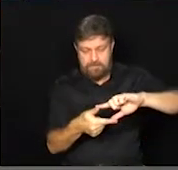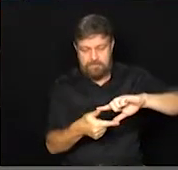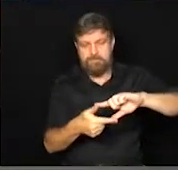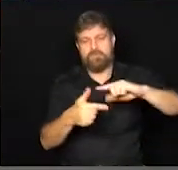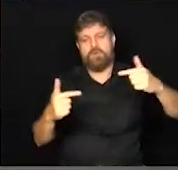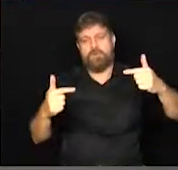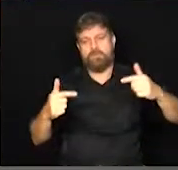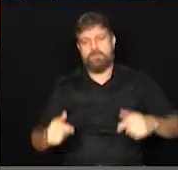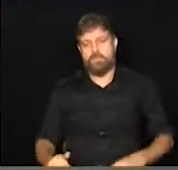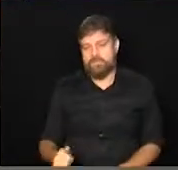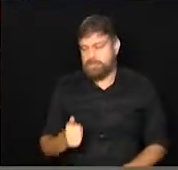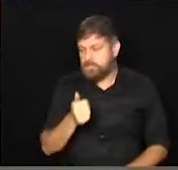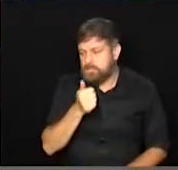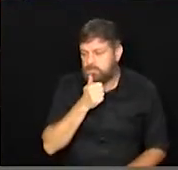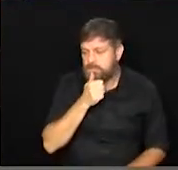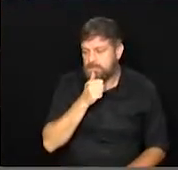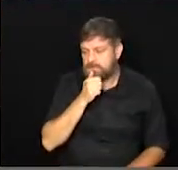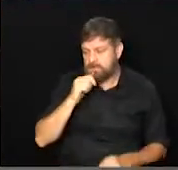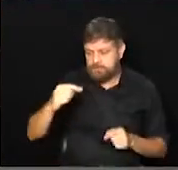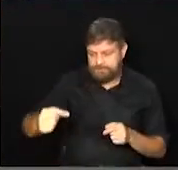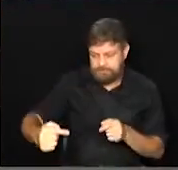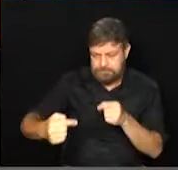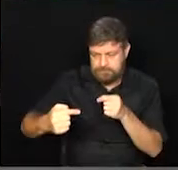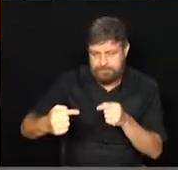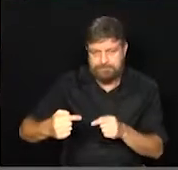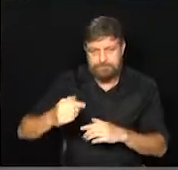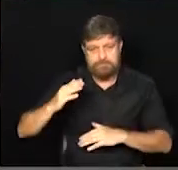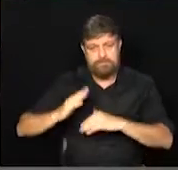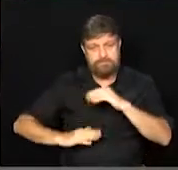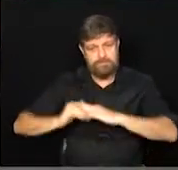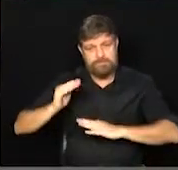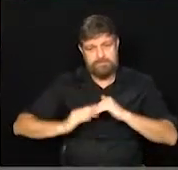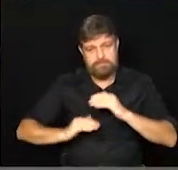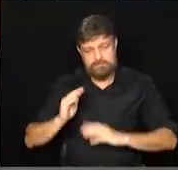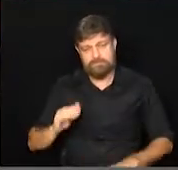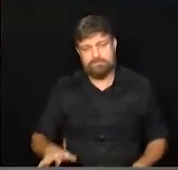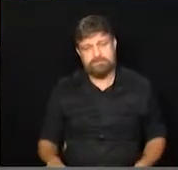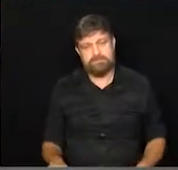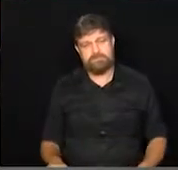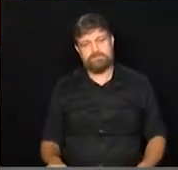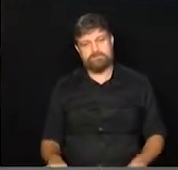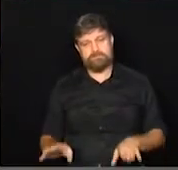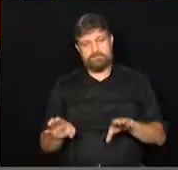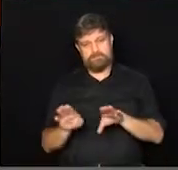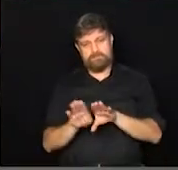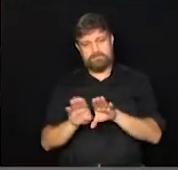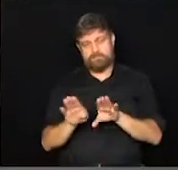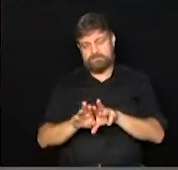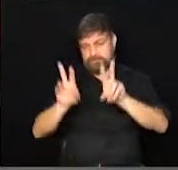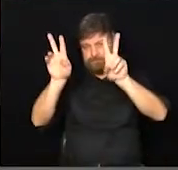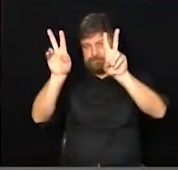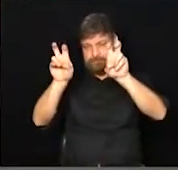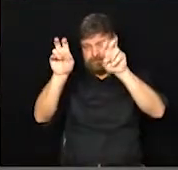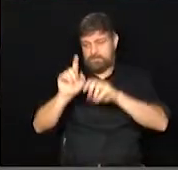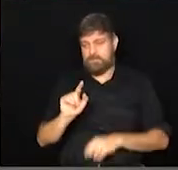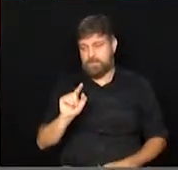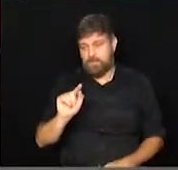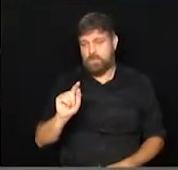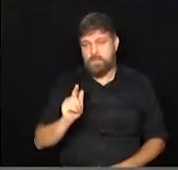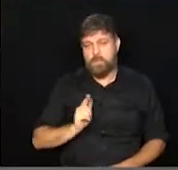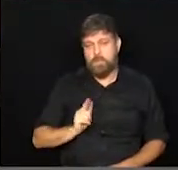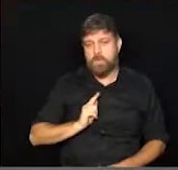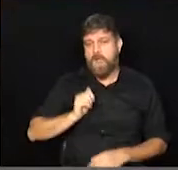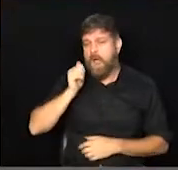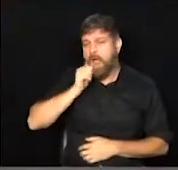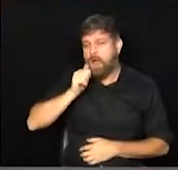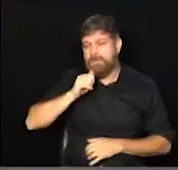que ainda é um desafio prático a ser implementado. Também uma outra questão que foi a afirmação da violência contra a